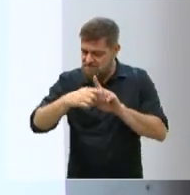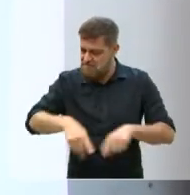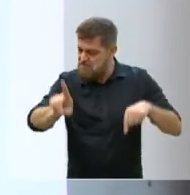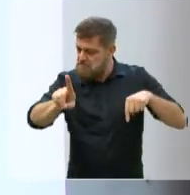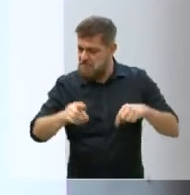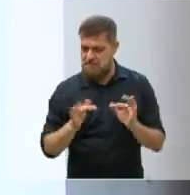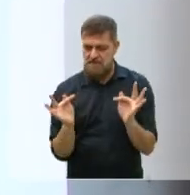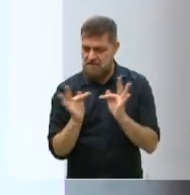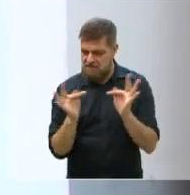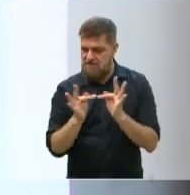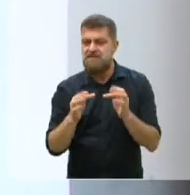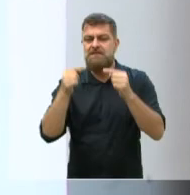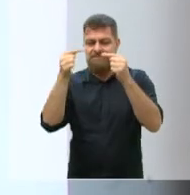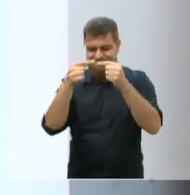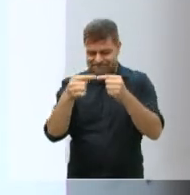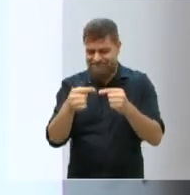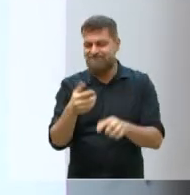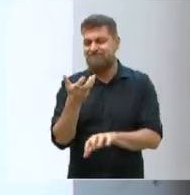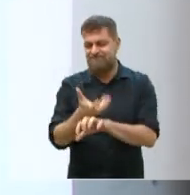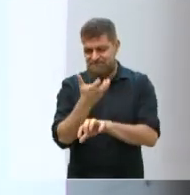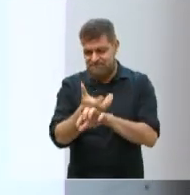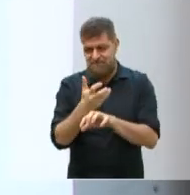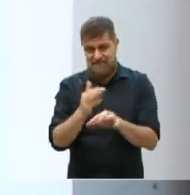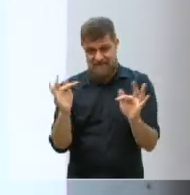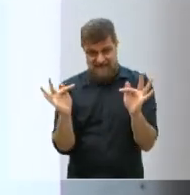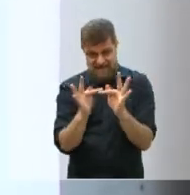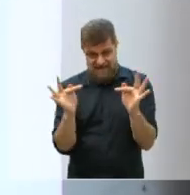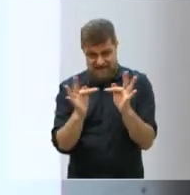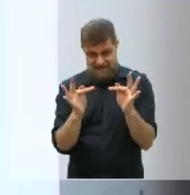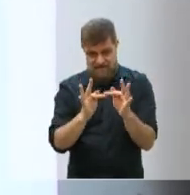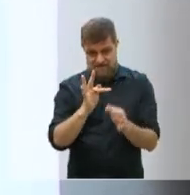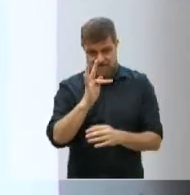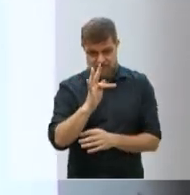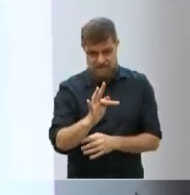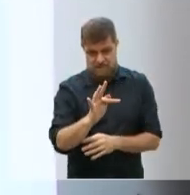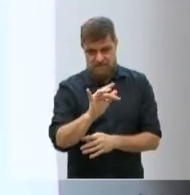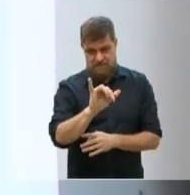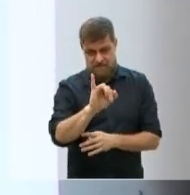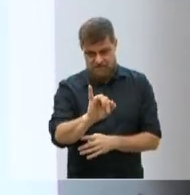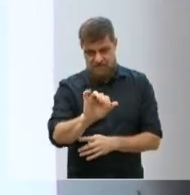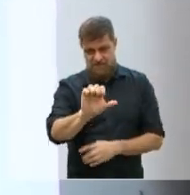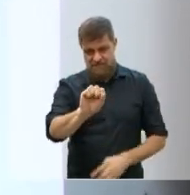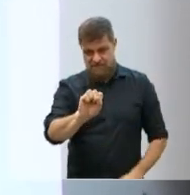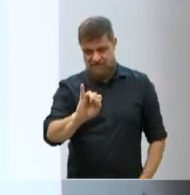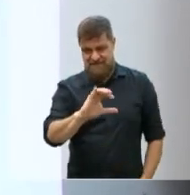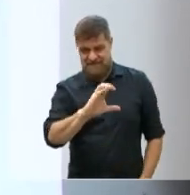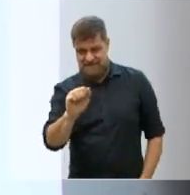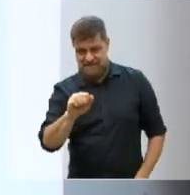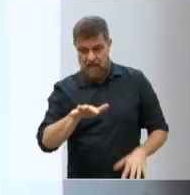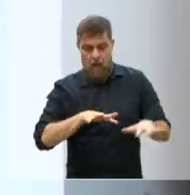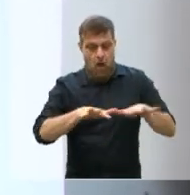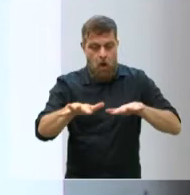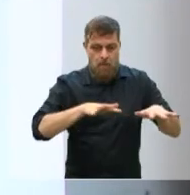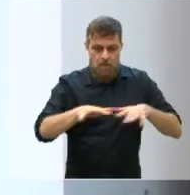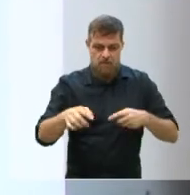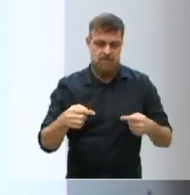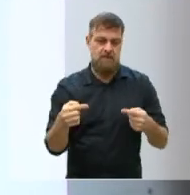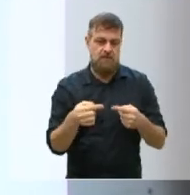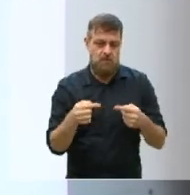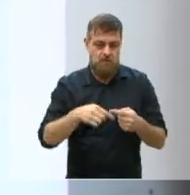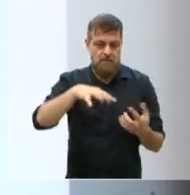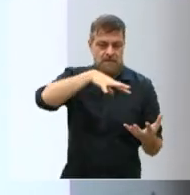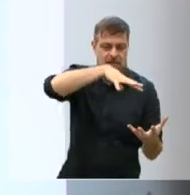que tem física. Tem muita física. A física rege o movimento, rege a